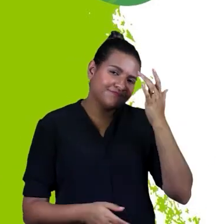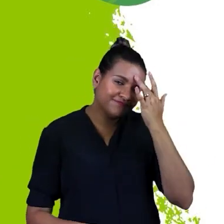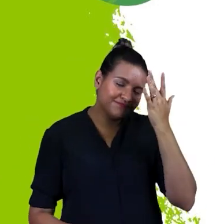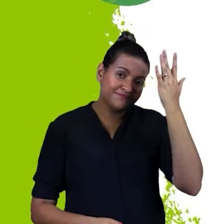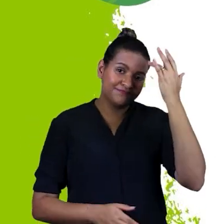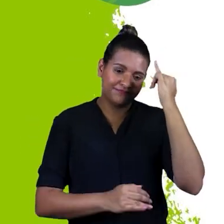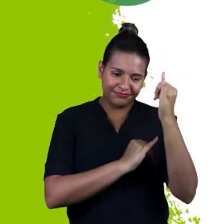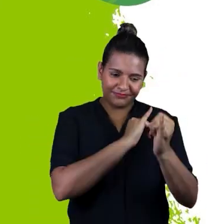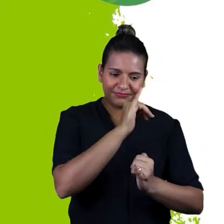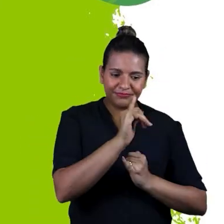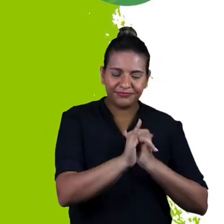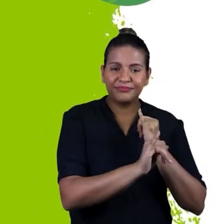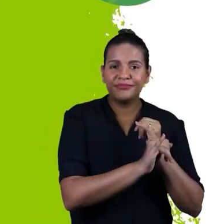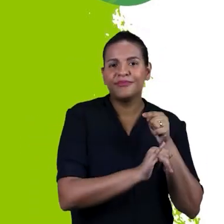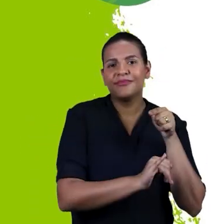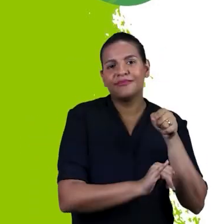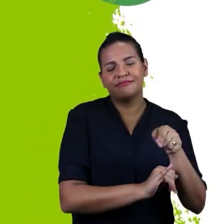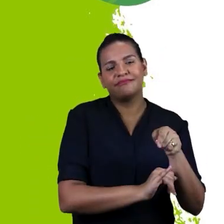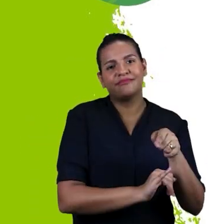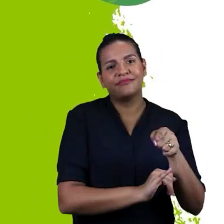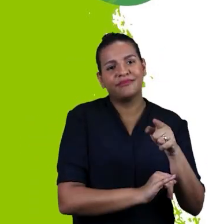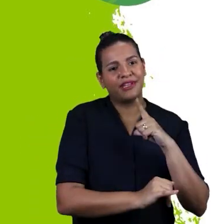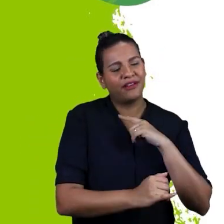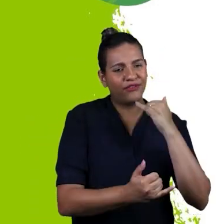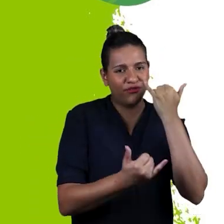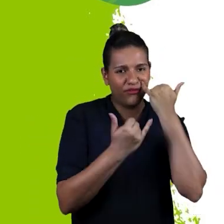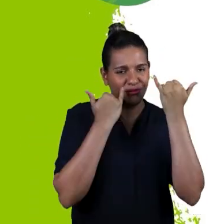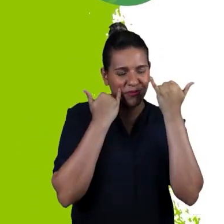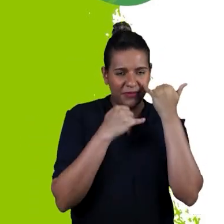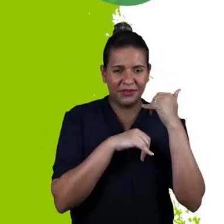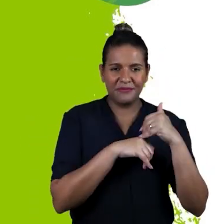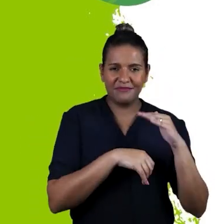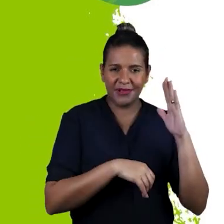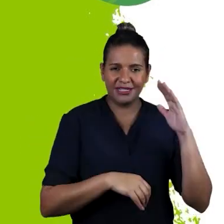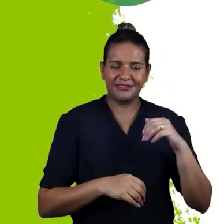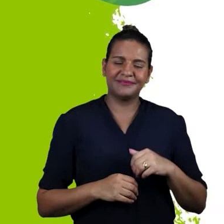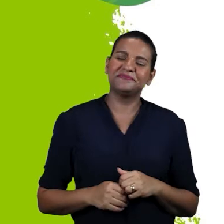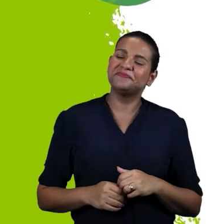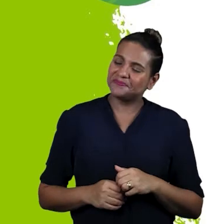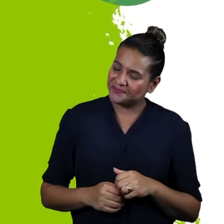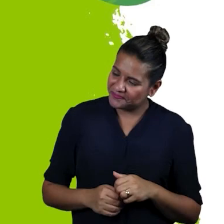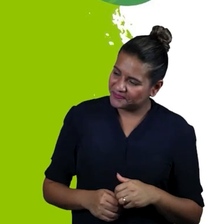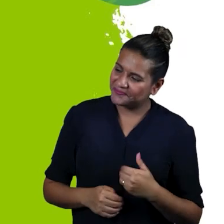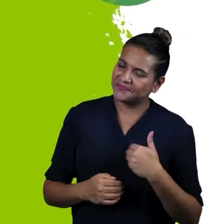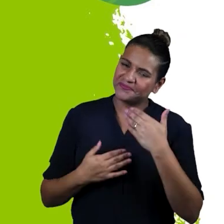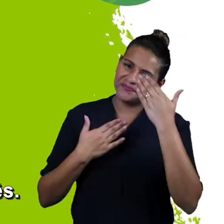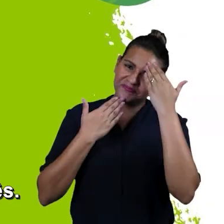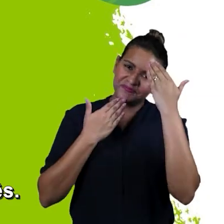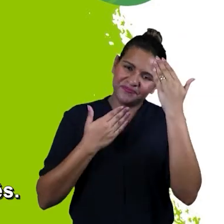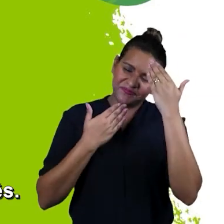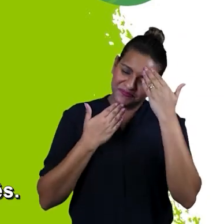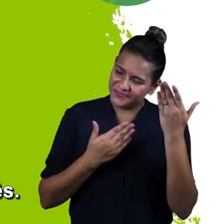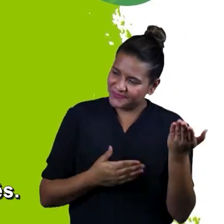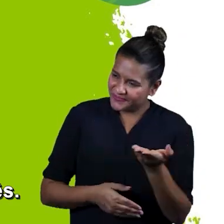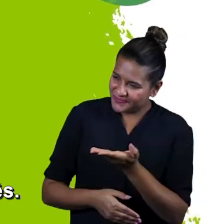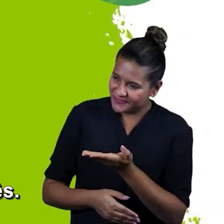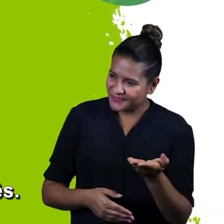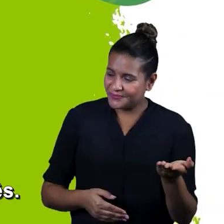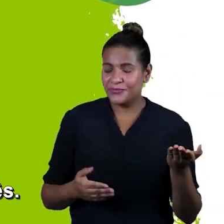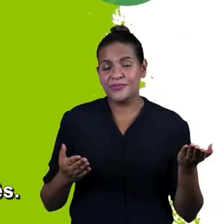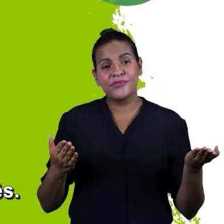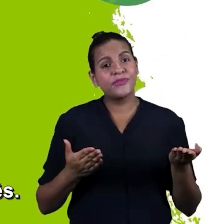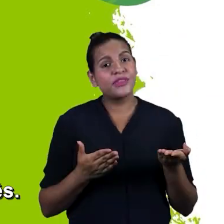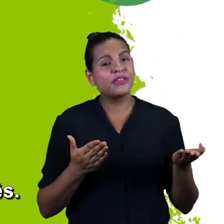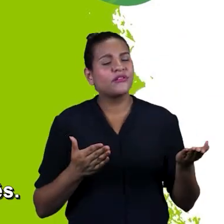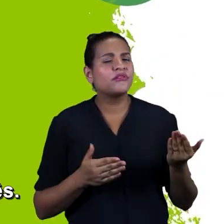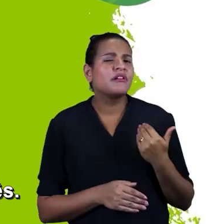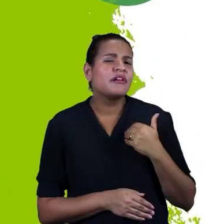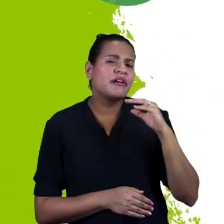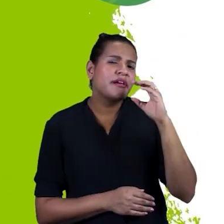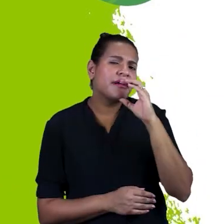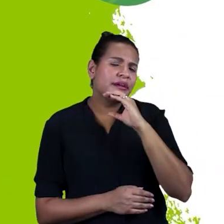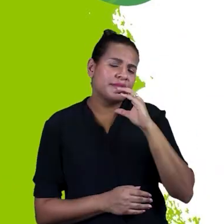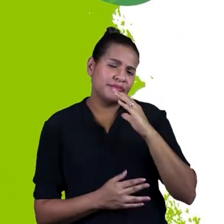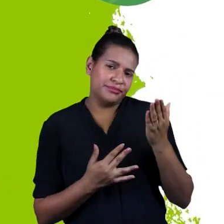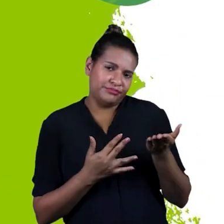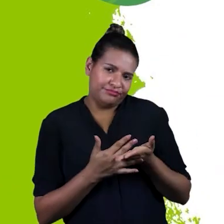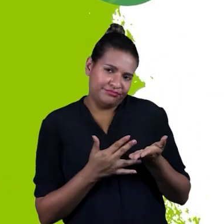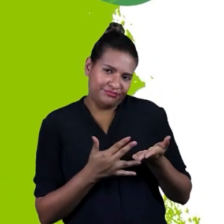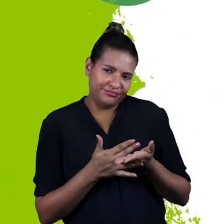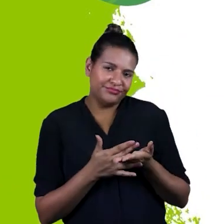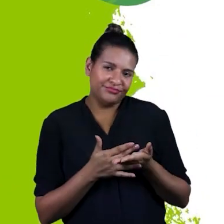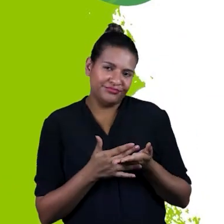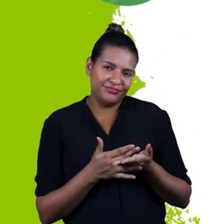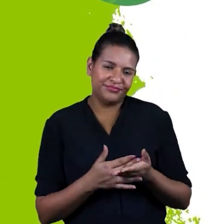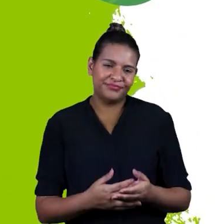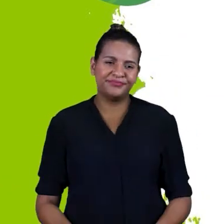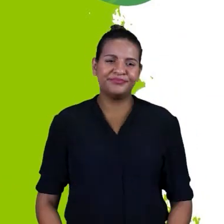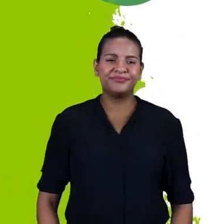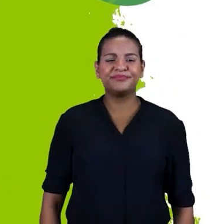esforço muito grande. Hoje, o acesso à informação é muito, muito maior. Agradeço a participação de vocês. Agora a